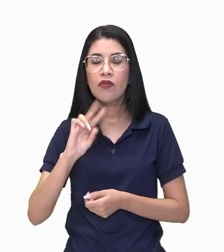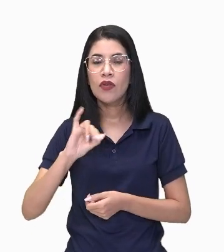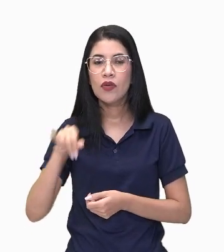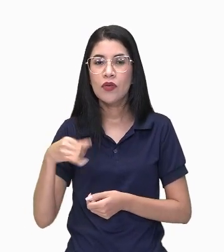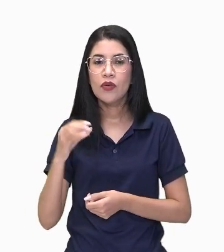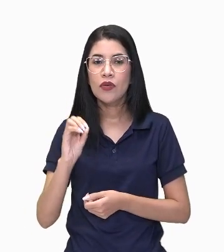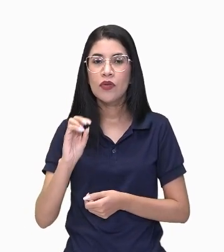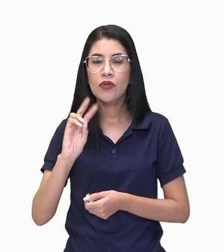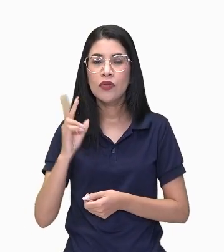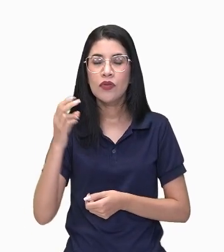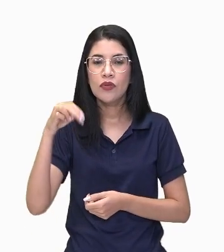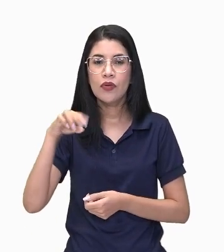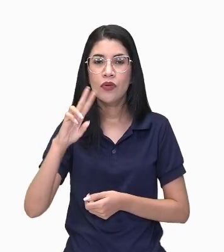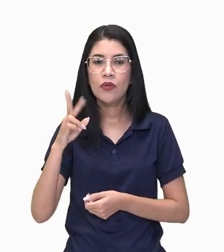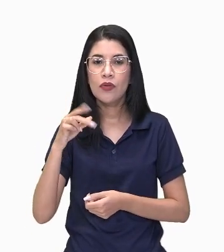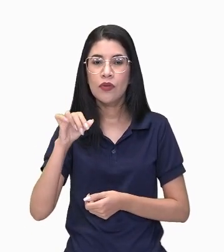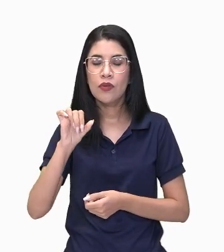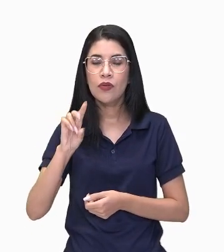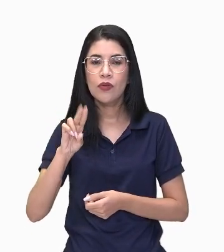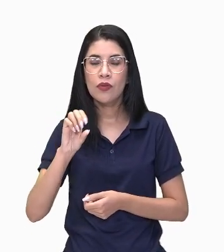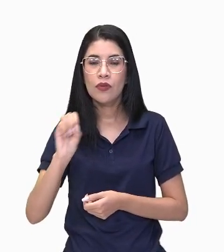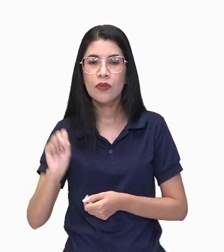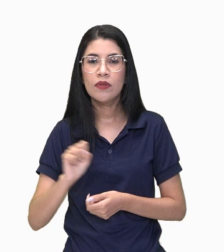Hus, que viveu entre os anos de